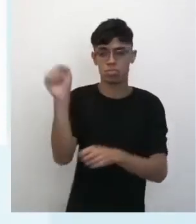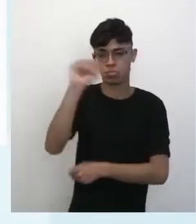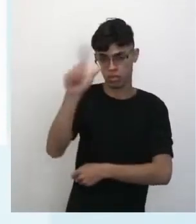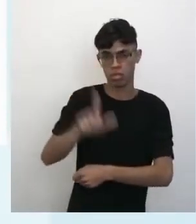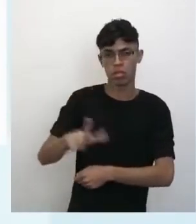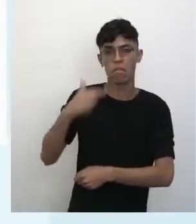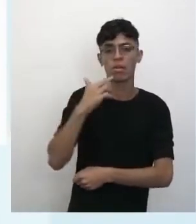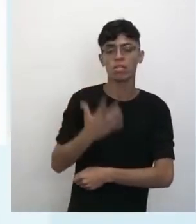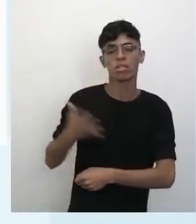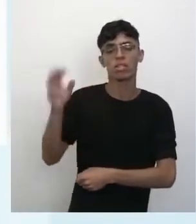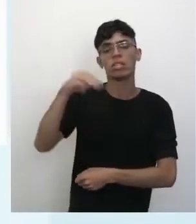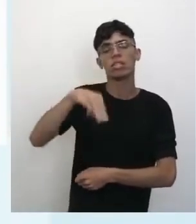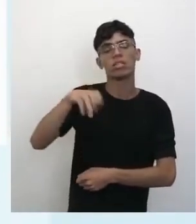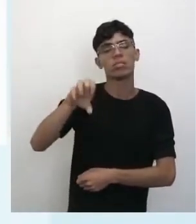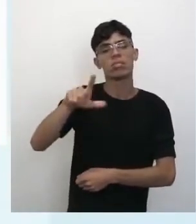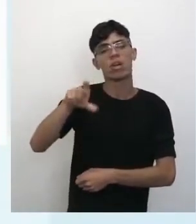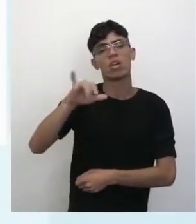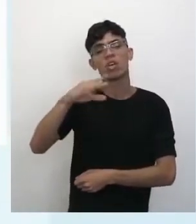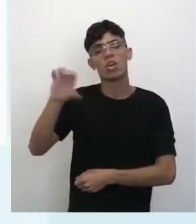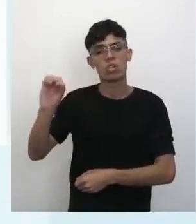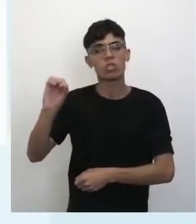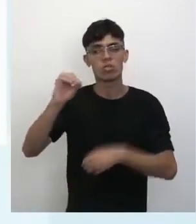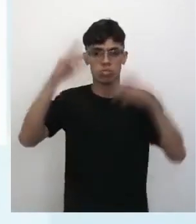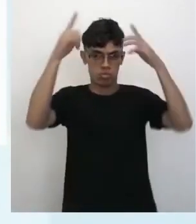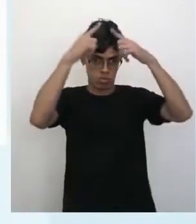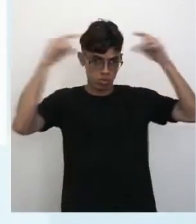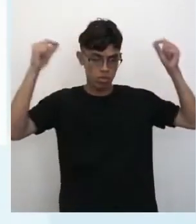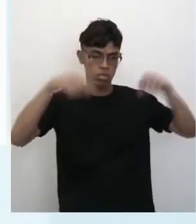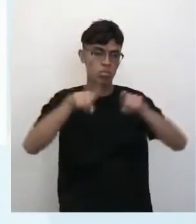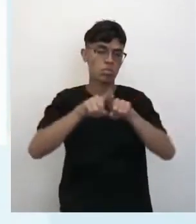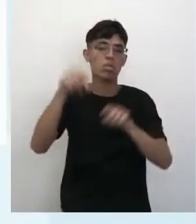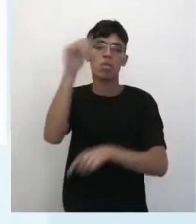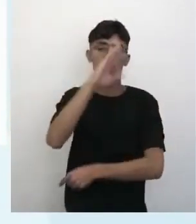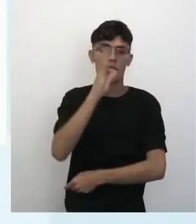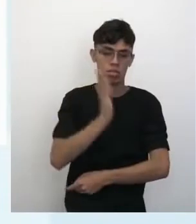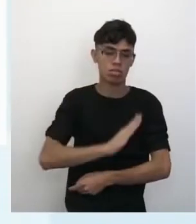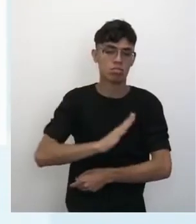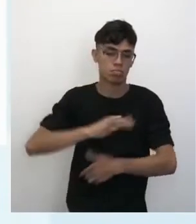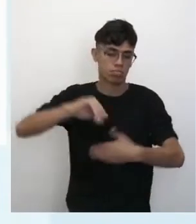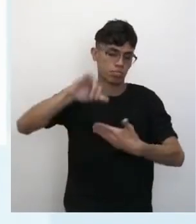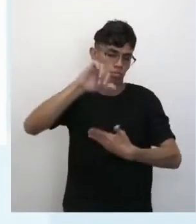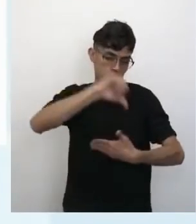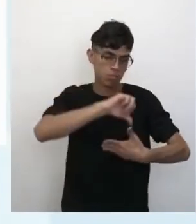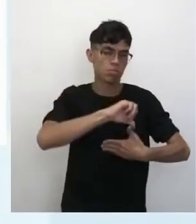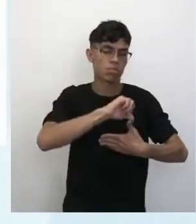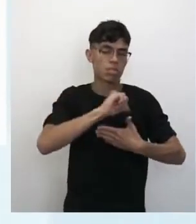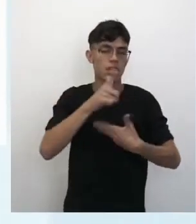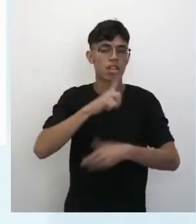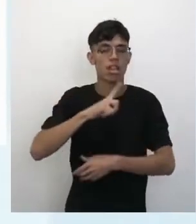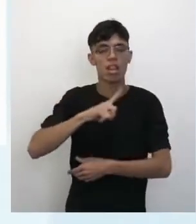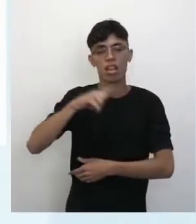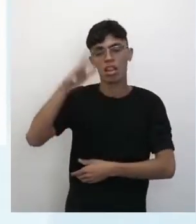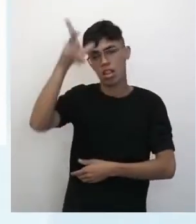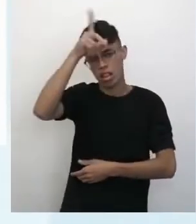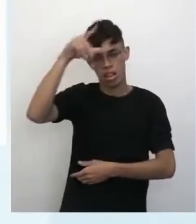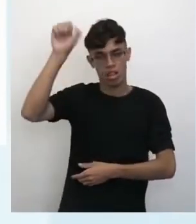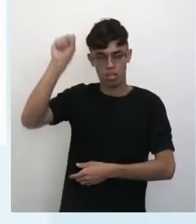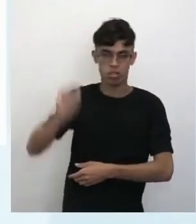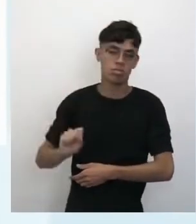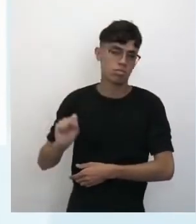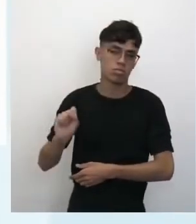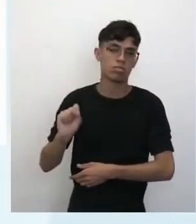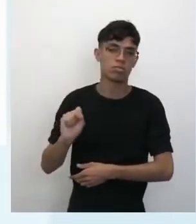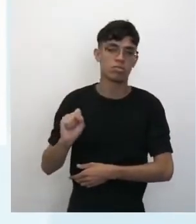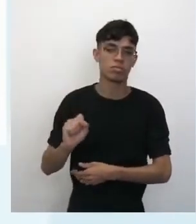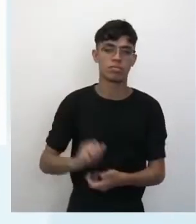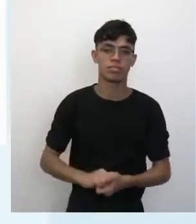Então aparece o México, né, e o Brasil destacado aí na América, né? E nós temos a África do Sul, né, o país da África do